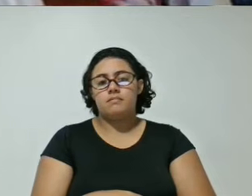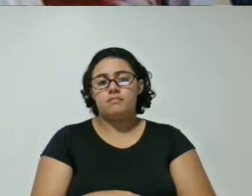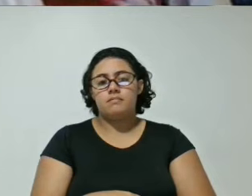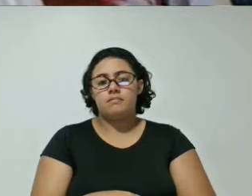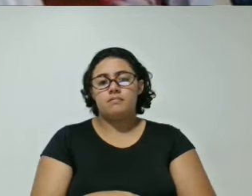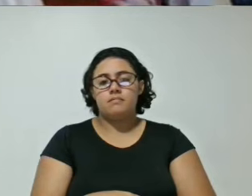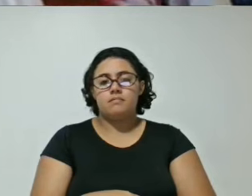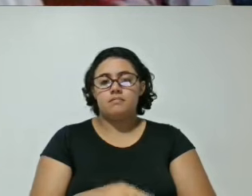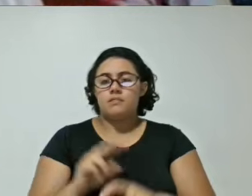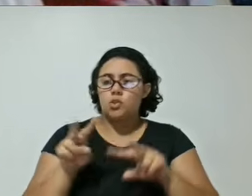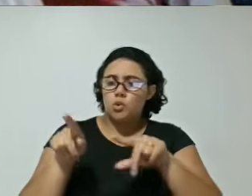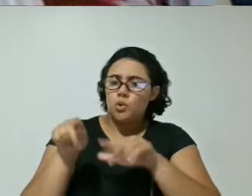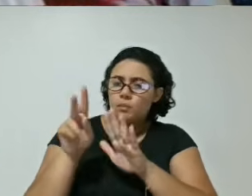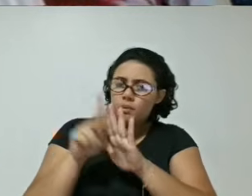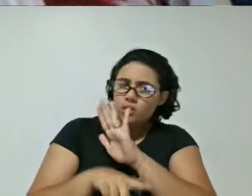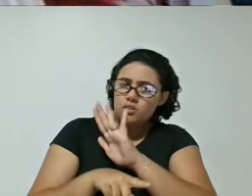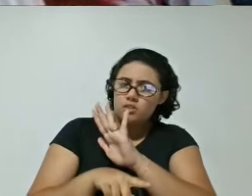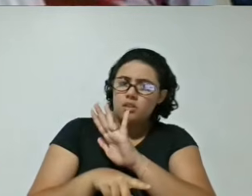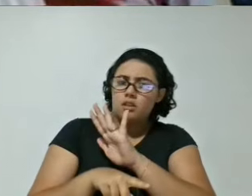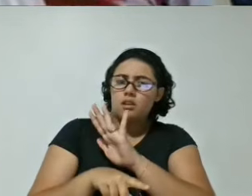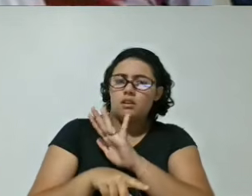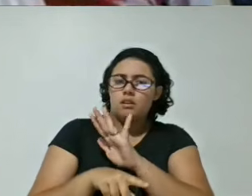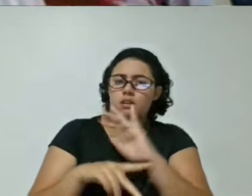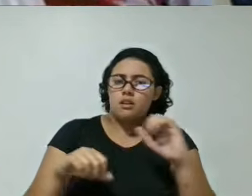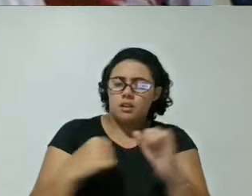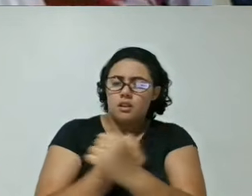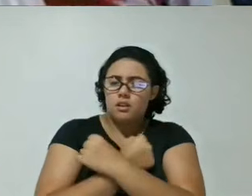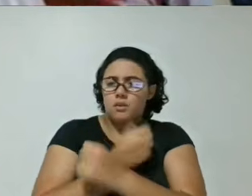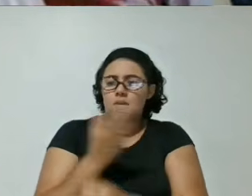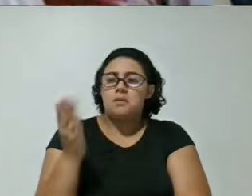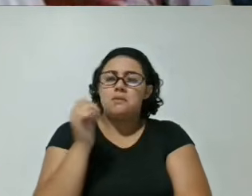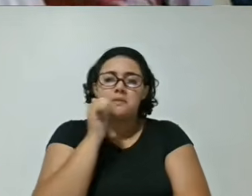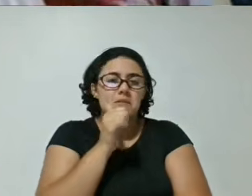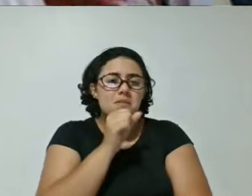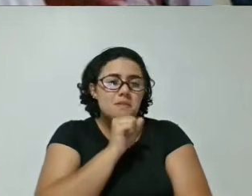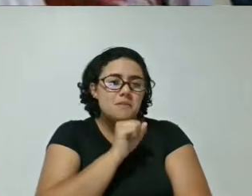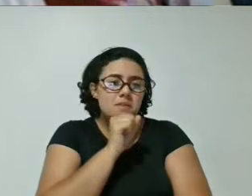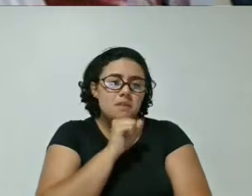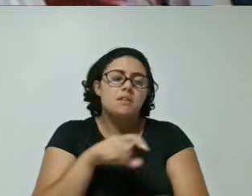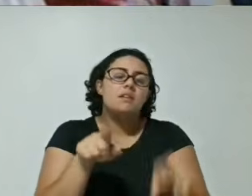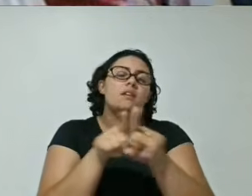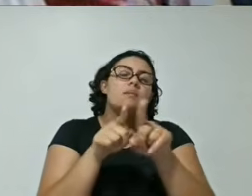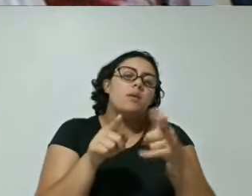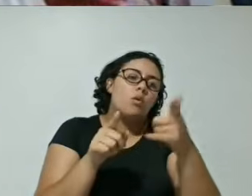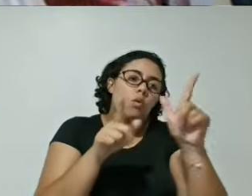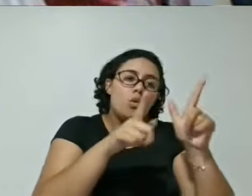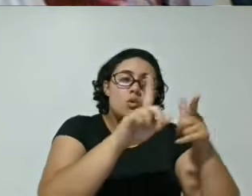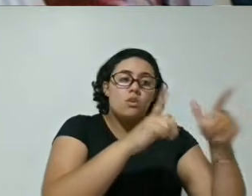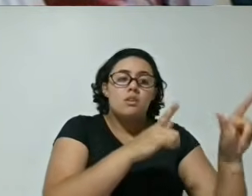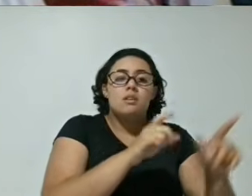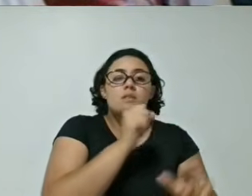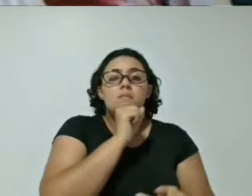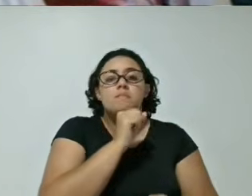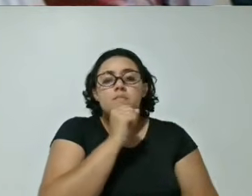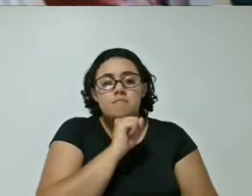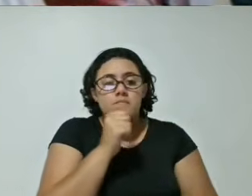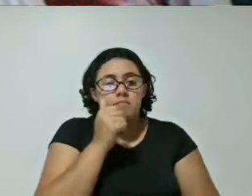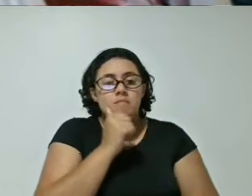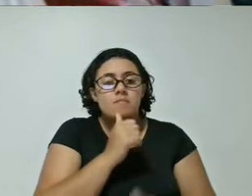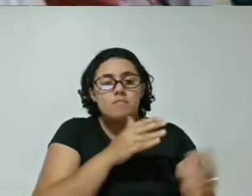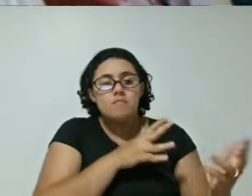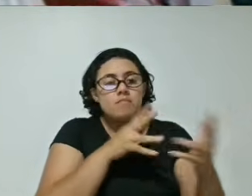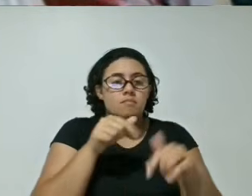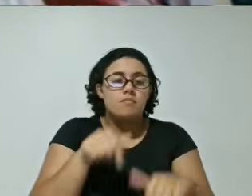olhou para esse projeto, né, e acolheu essa senhora, e como outras senhoras chegaram ali com